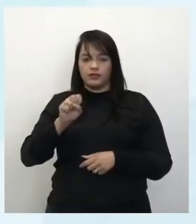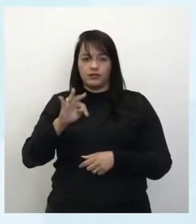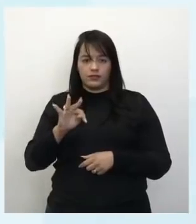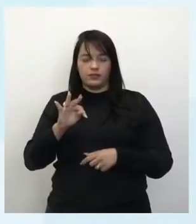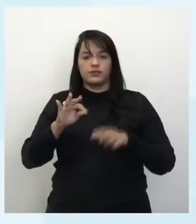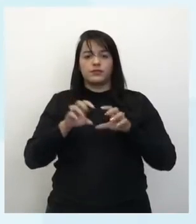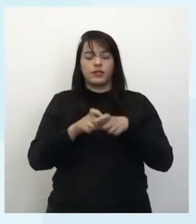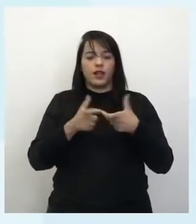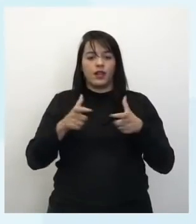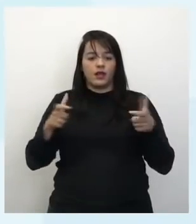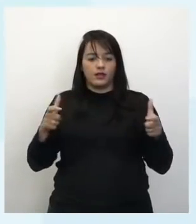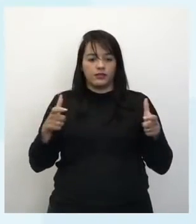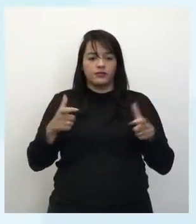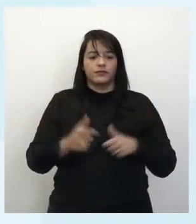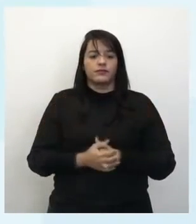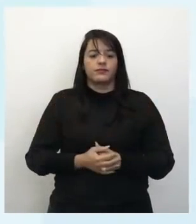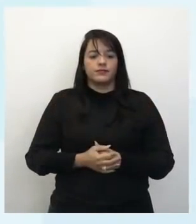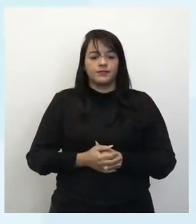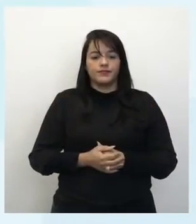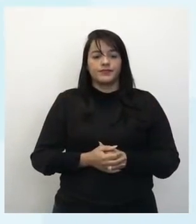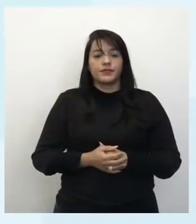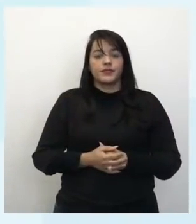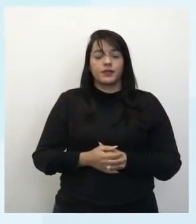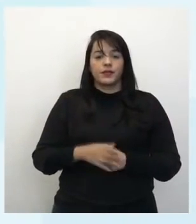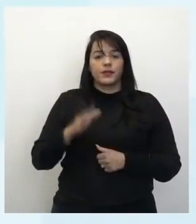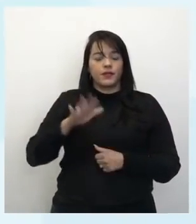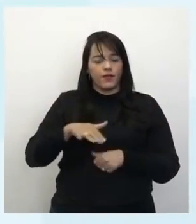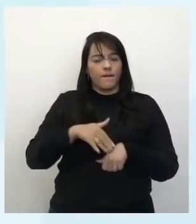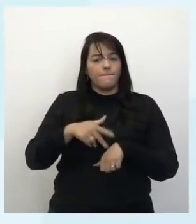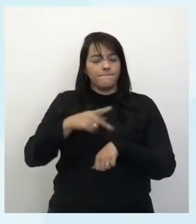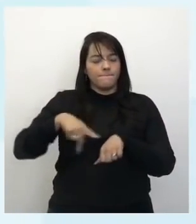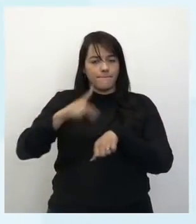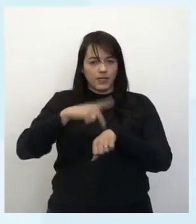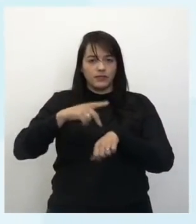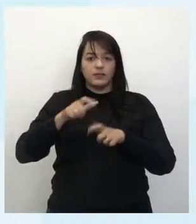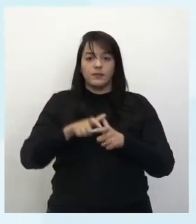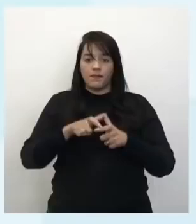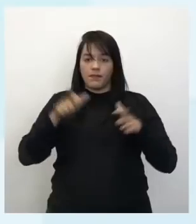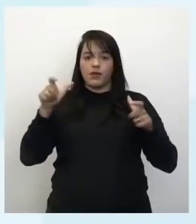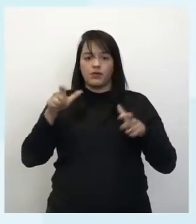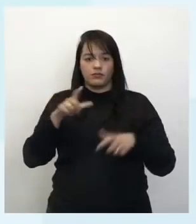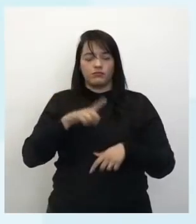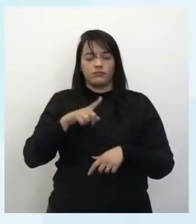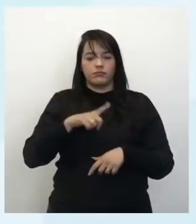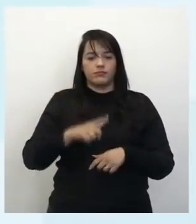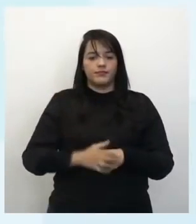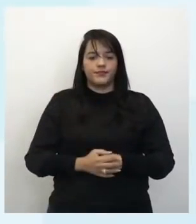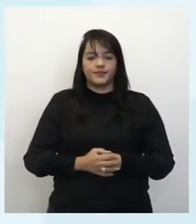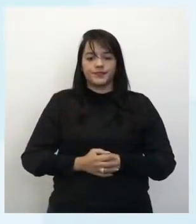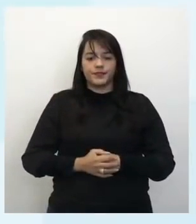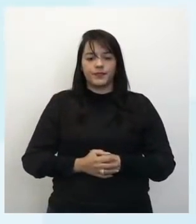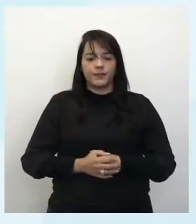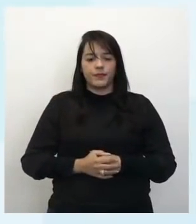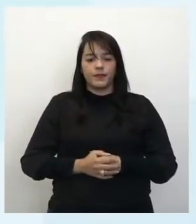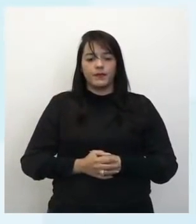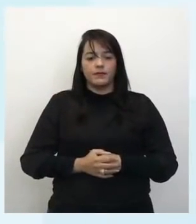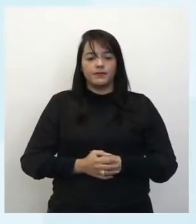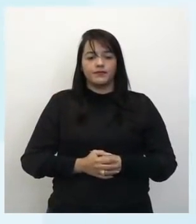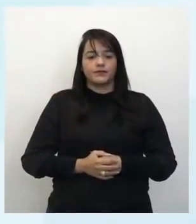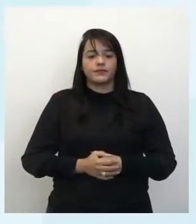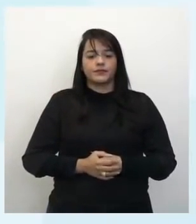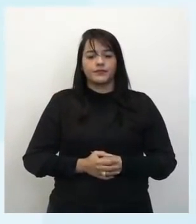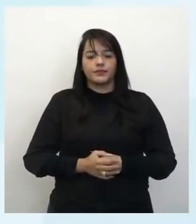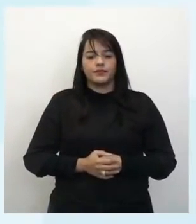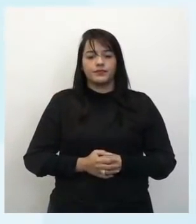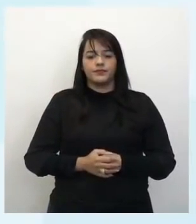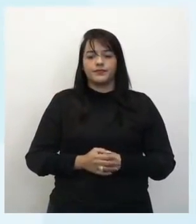maior, the largest, o maior país, the largest country in the world, né? But it's also the smallest